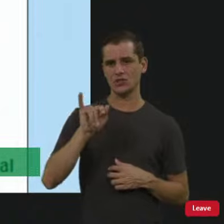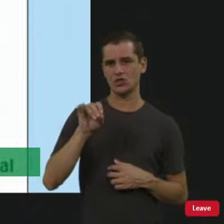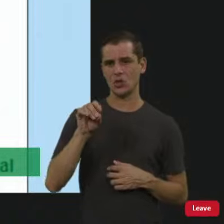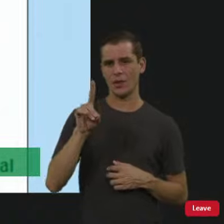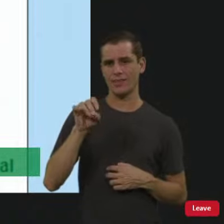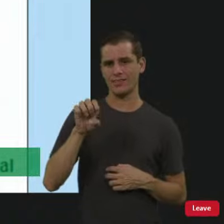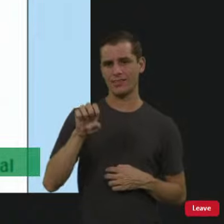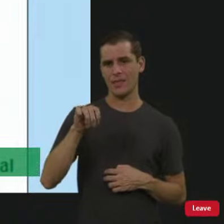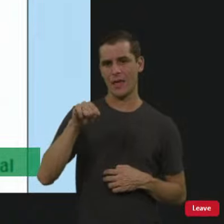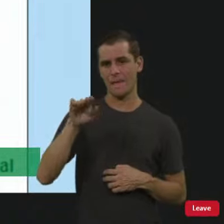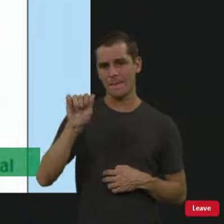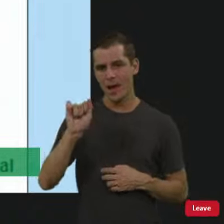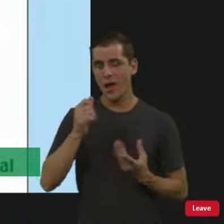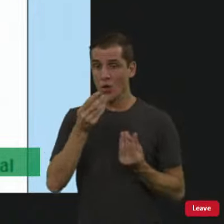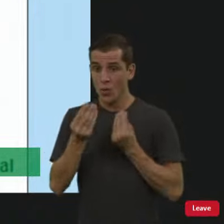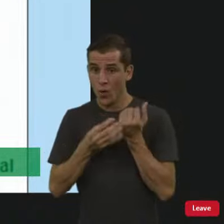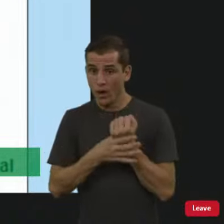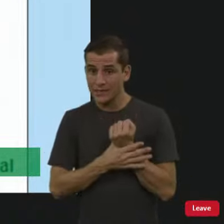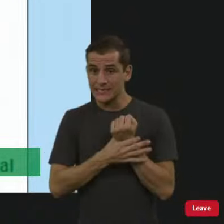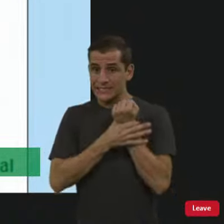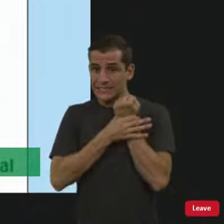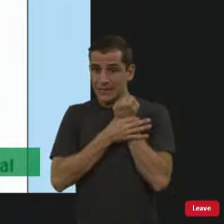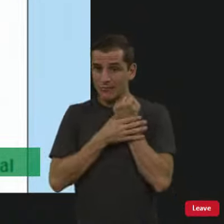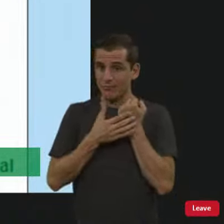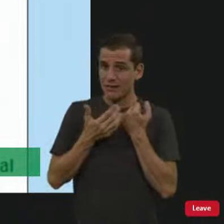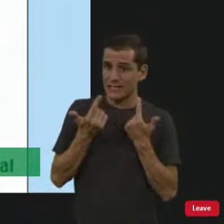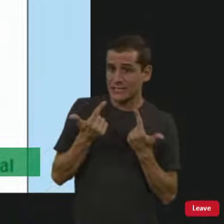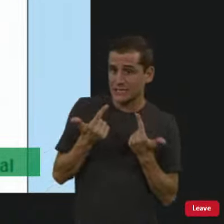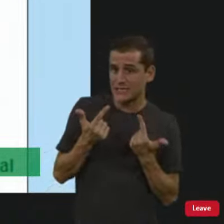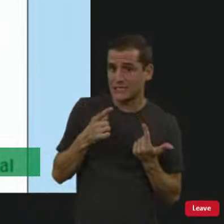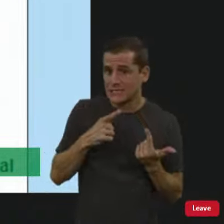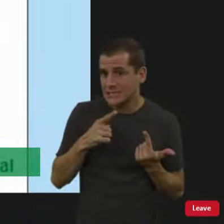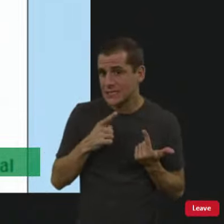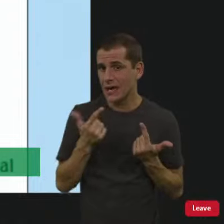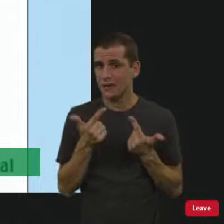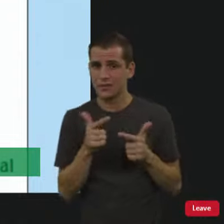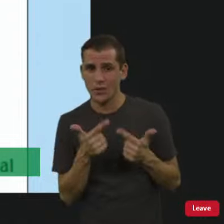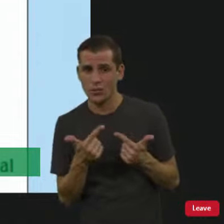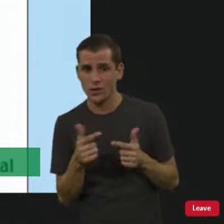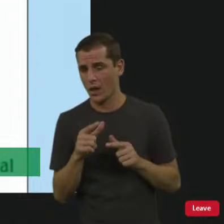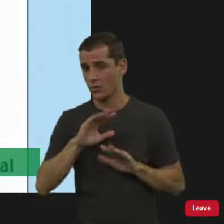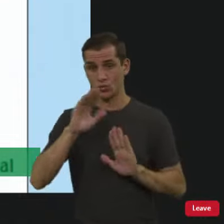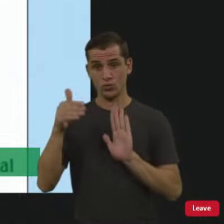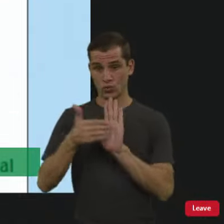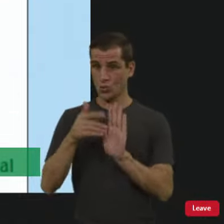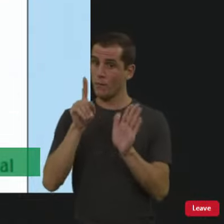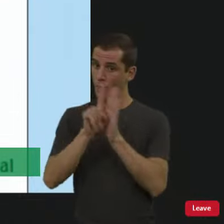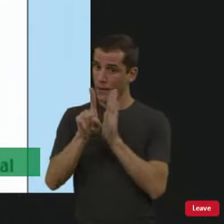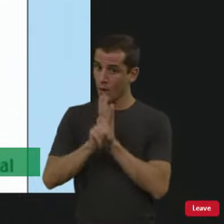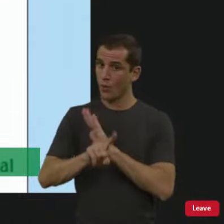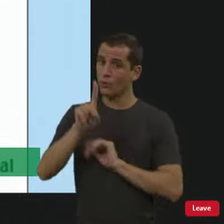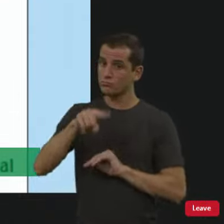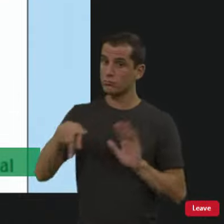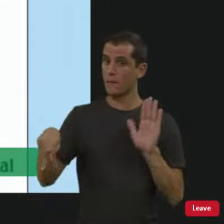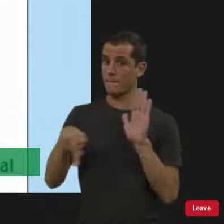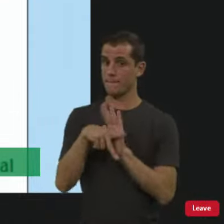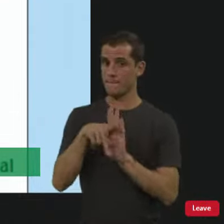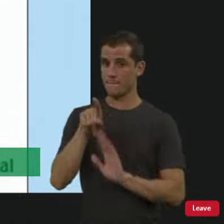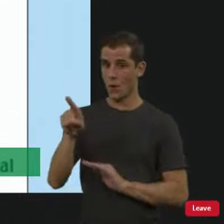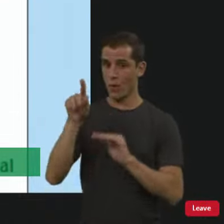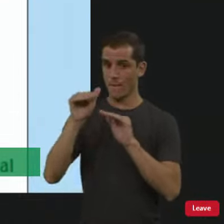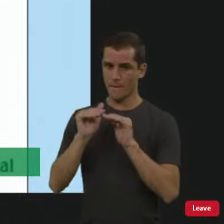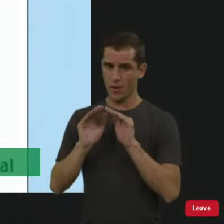de insegurança em relação à doença? Todas as perguntas são voltadas ao angedema, né? Então, o sentimento foi que deu maior